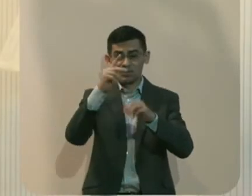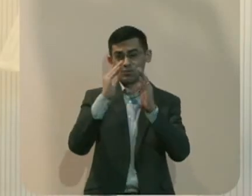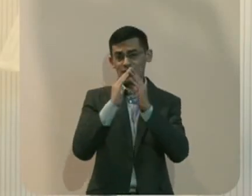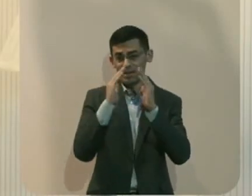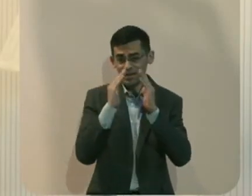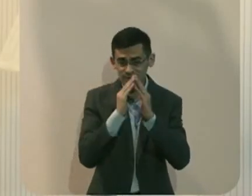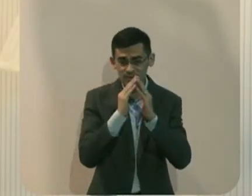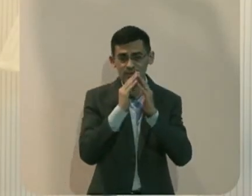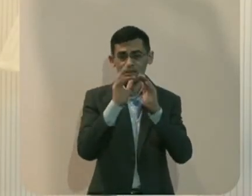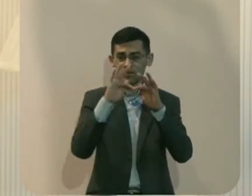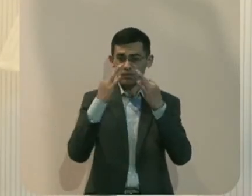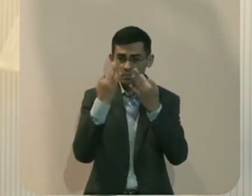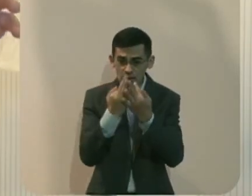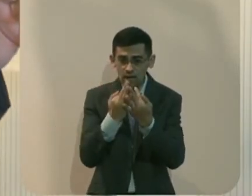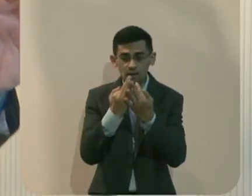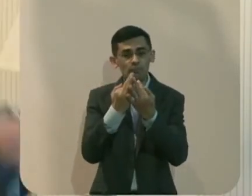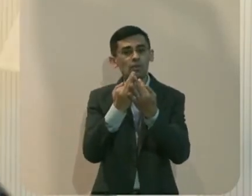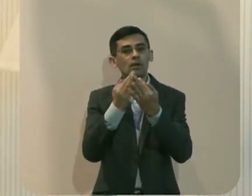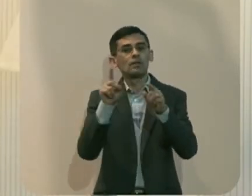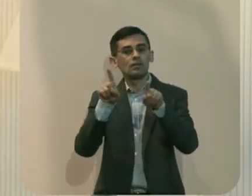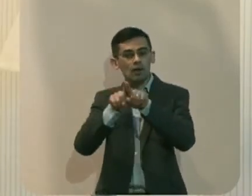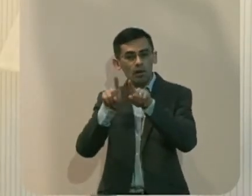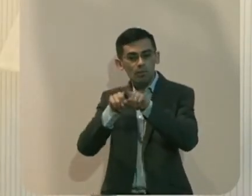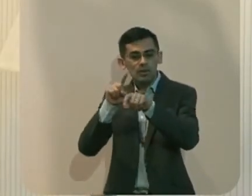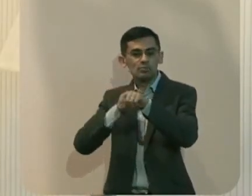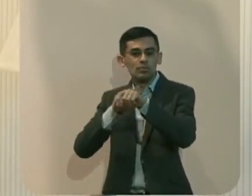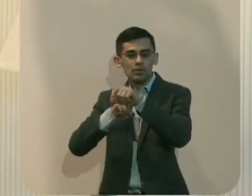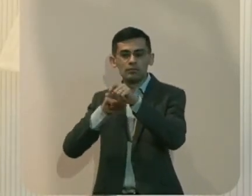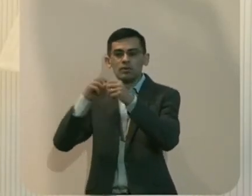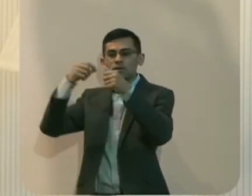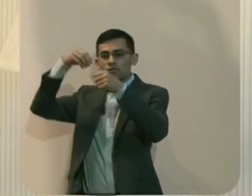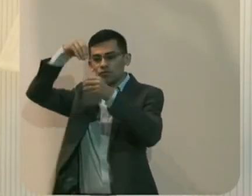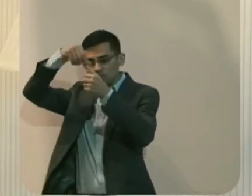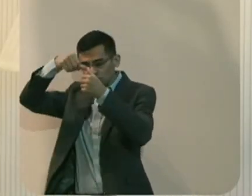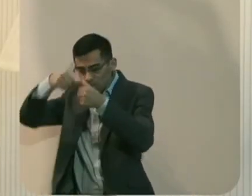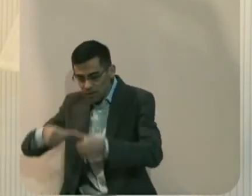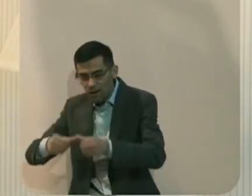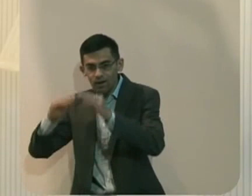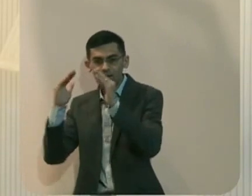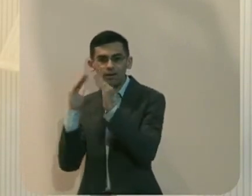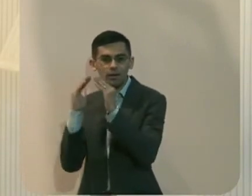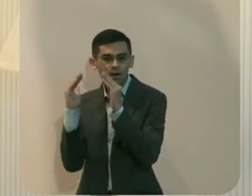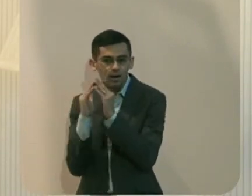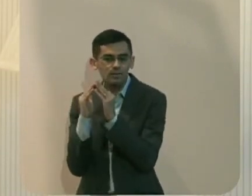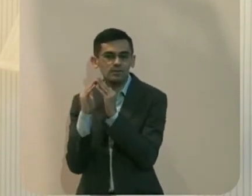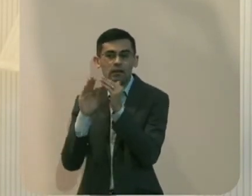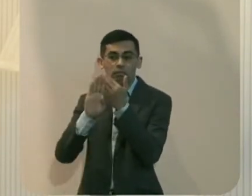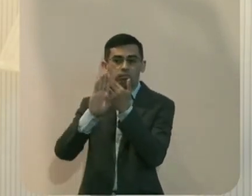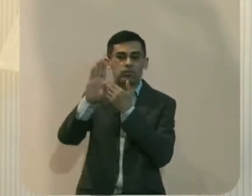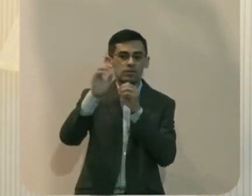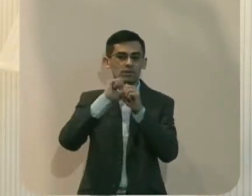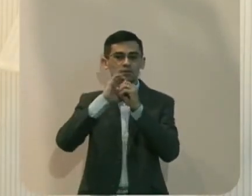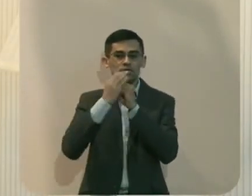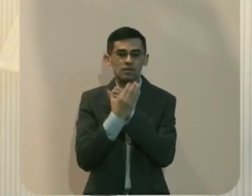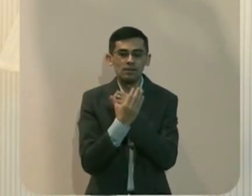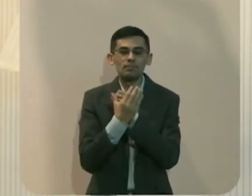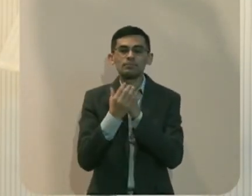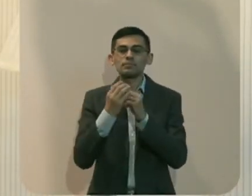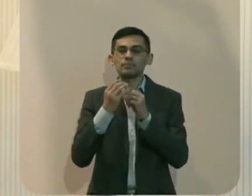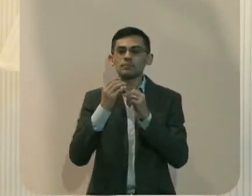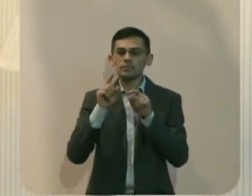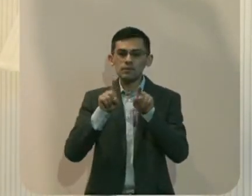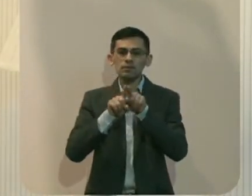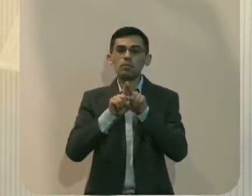casa, vale para esse tempo de confinamento, isso vale para a reinvenção da sua